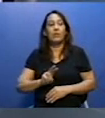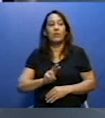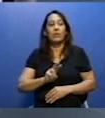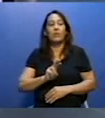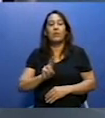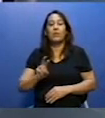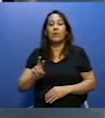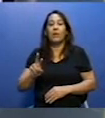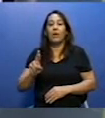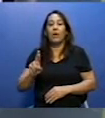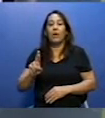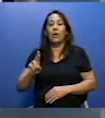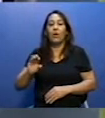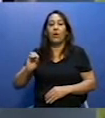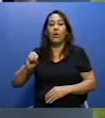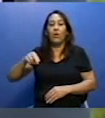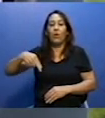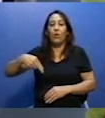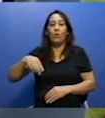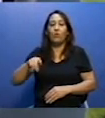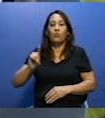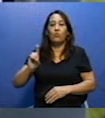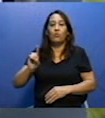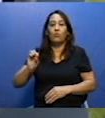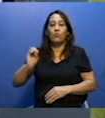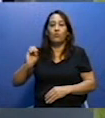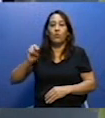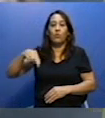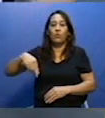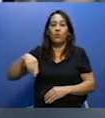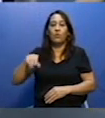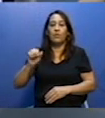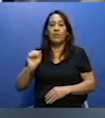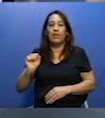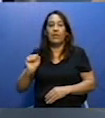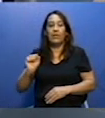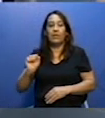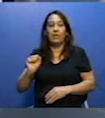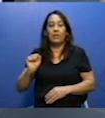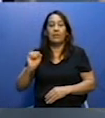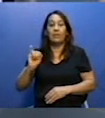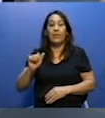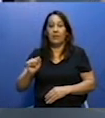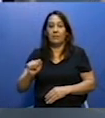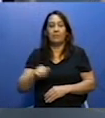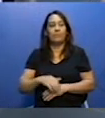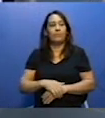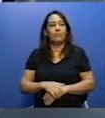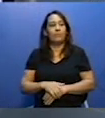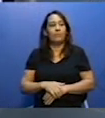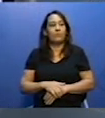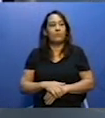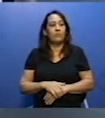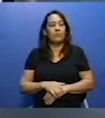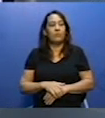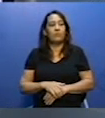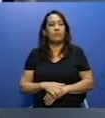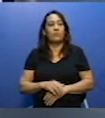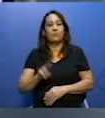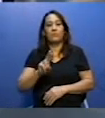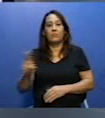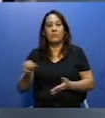Muito bem, Rua Rondônia. Olha o acento circunflexo. Rua